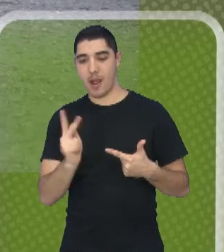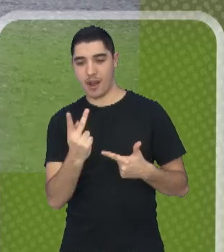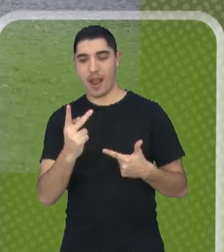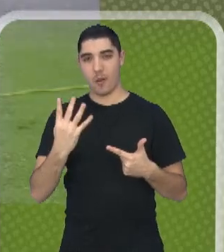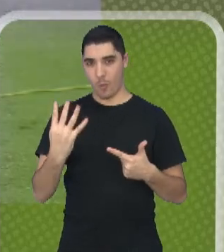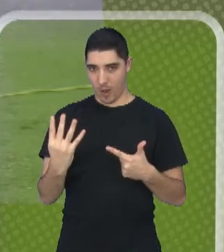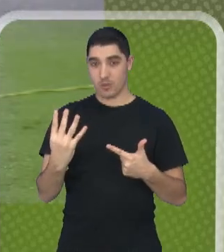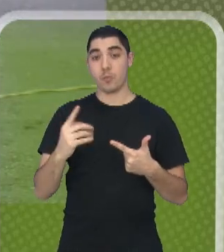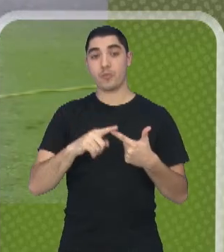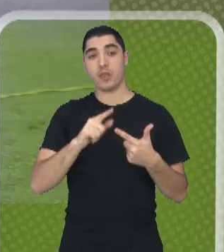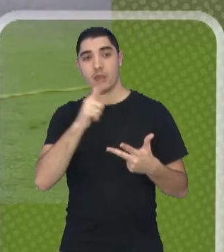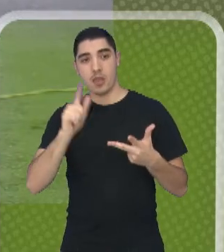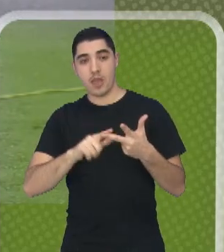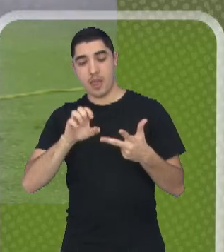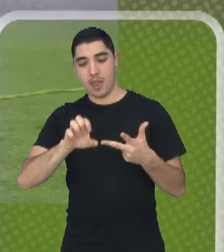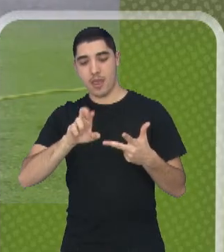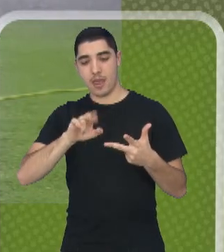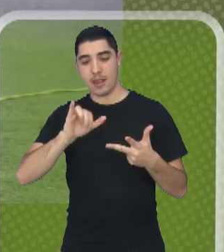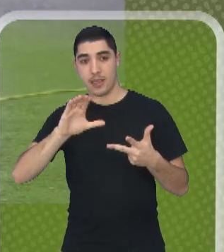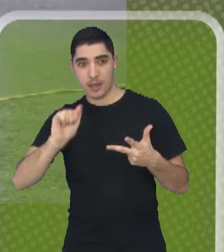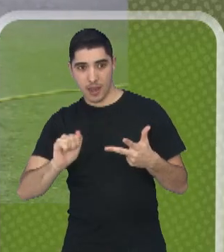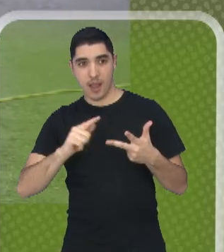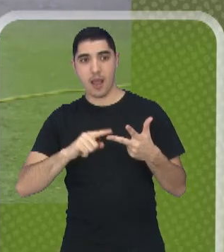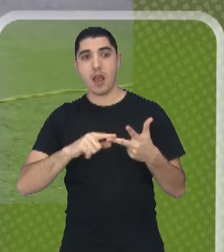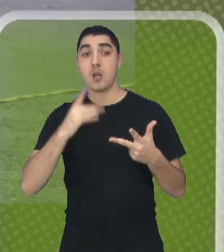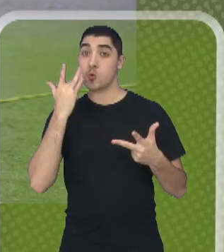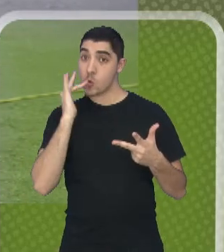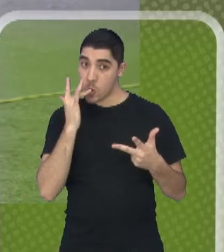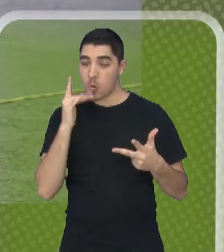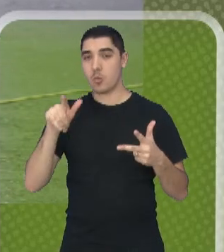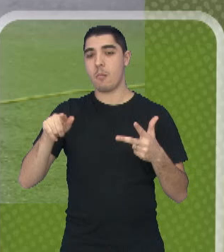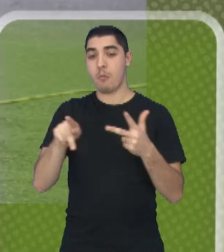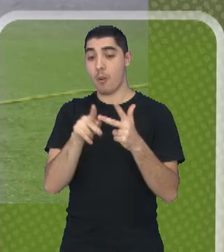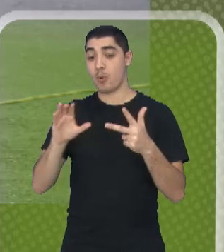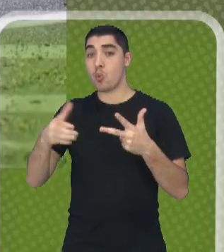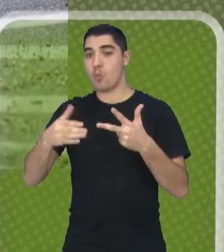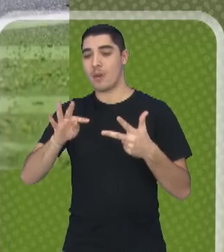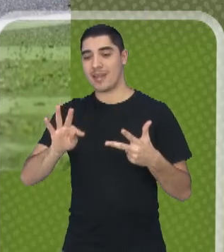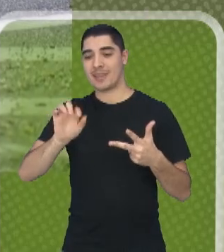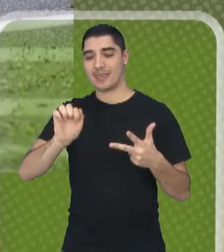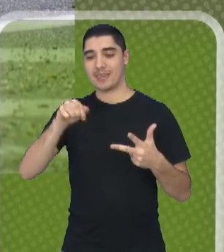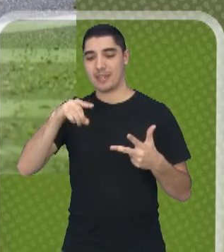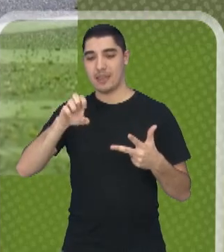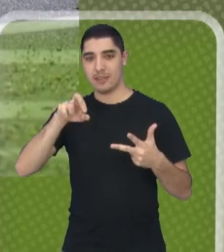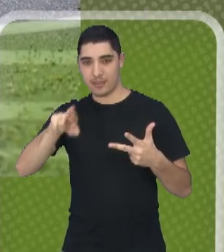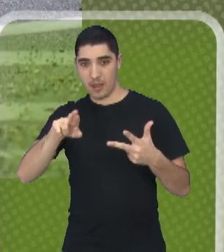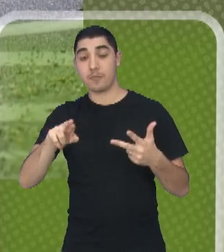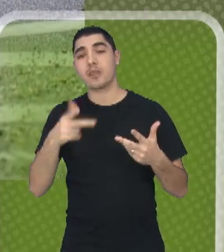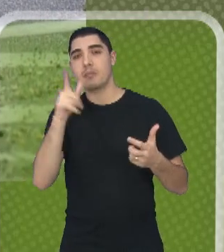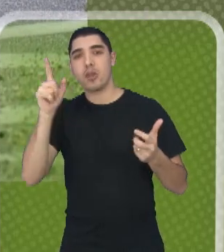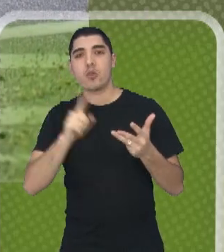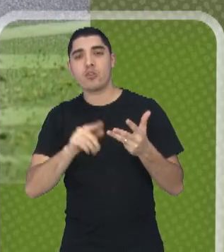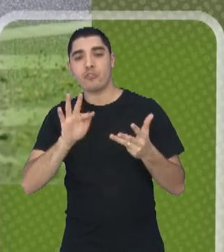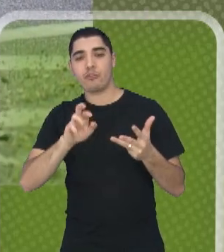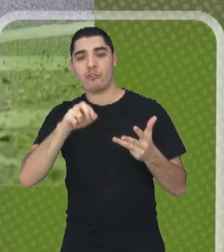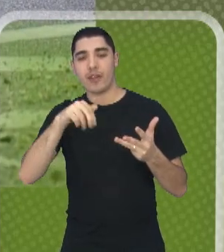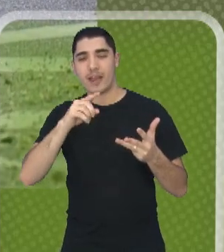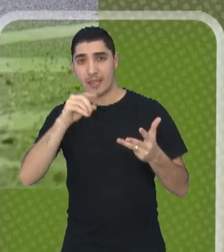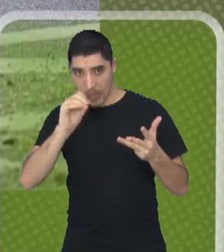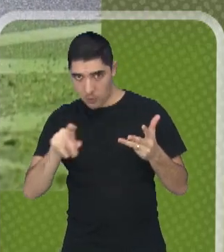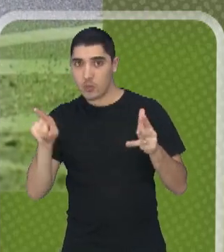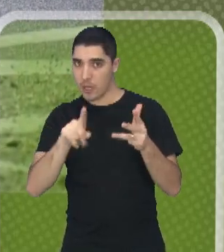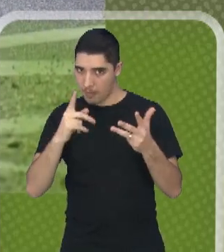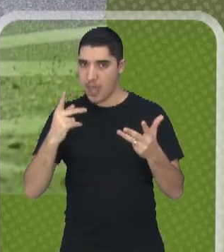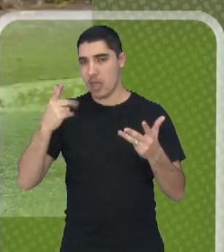a Erika Félix, campeã na categoria Tandem. Além disso, Fernando Carvalho foi vice-campeão no Tandem, o Thiago Souza